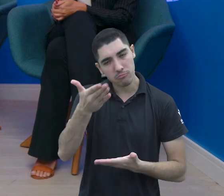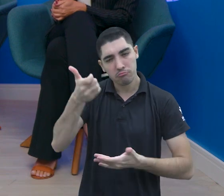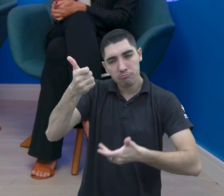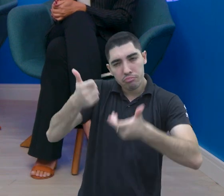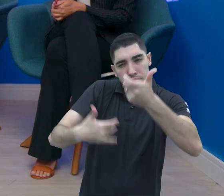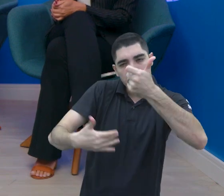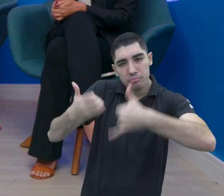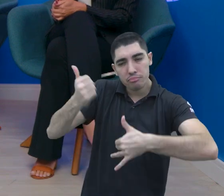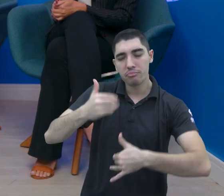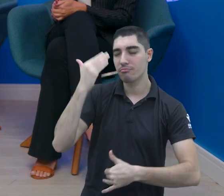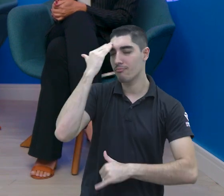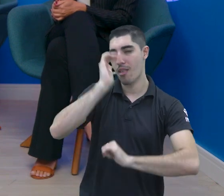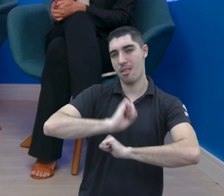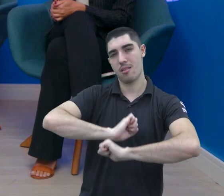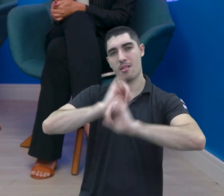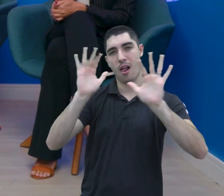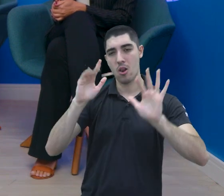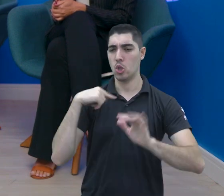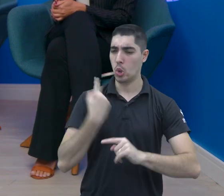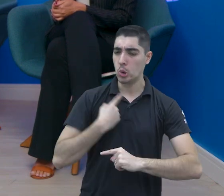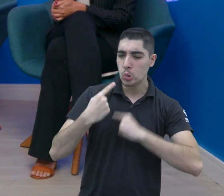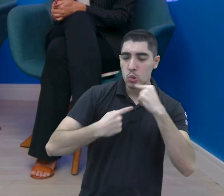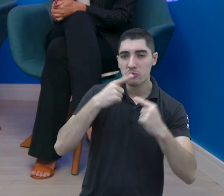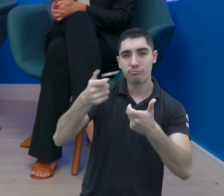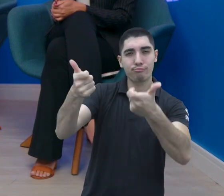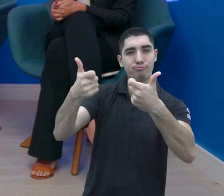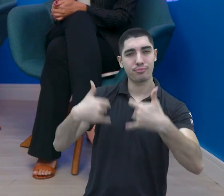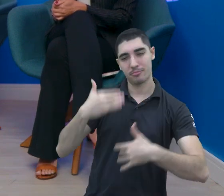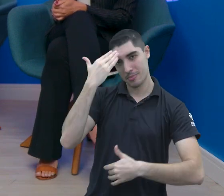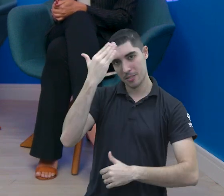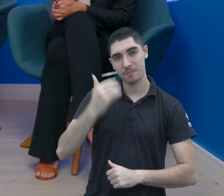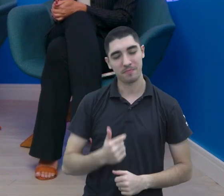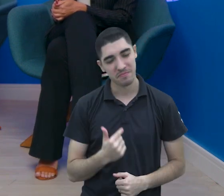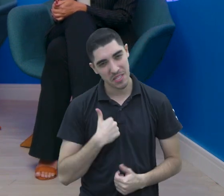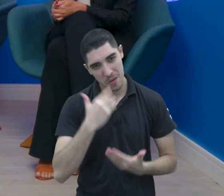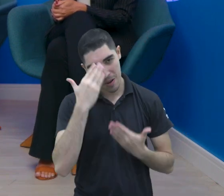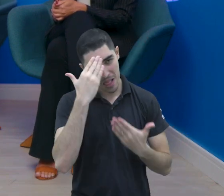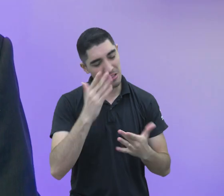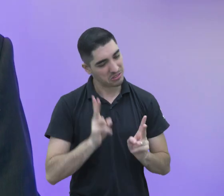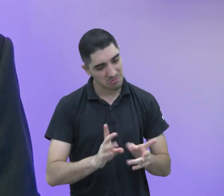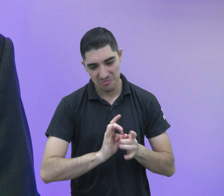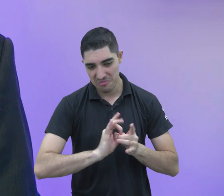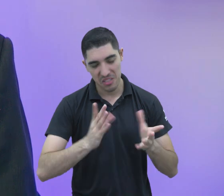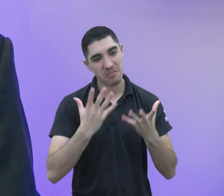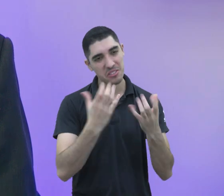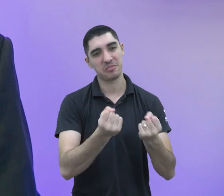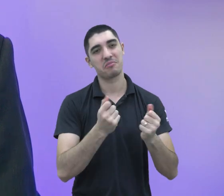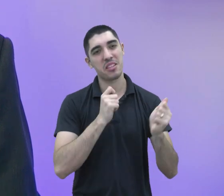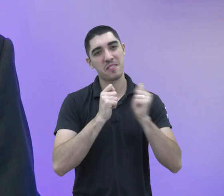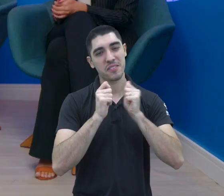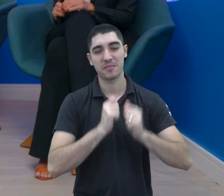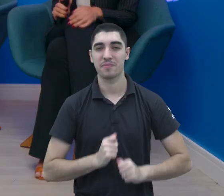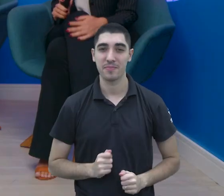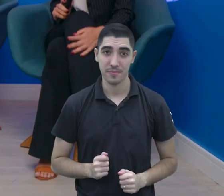da eleição. Obrigado, Limão, pelos esclarecimentos, pelas dúvidas tiradas mais uma vez. Eu que agradeço, permaneço à